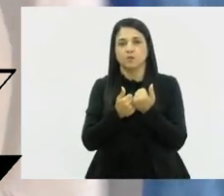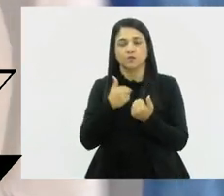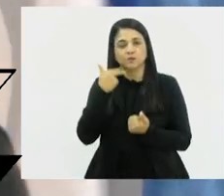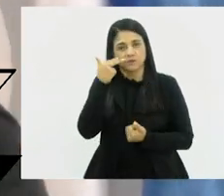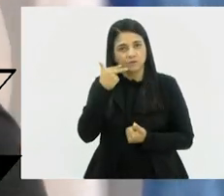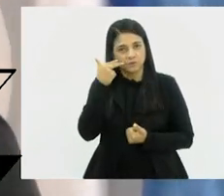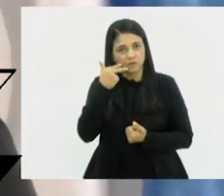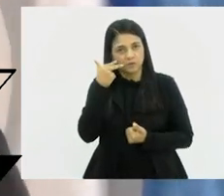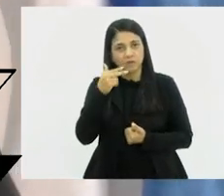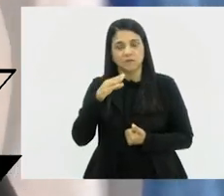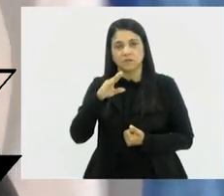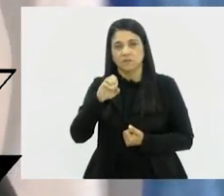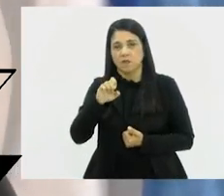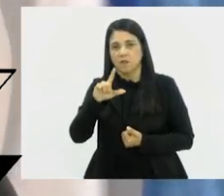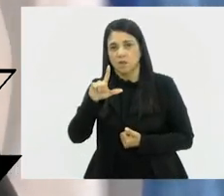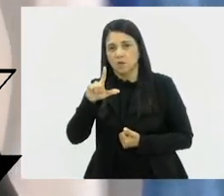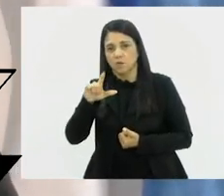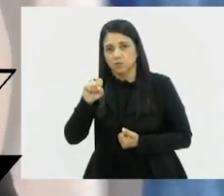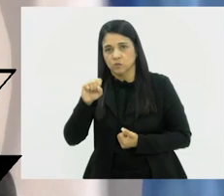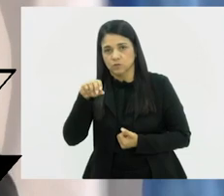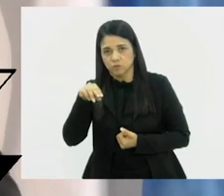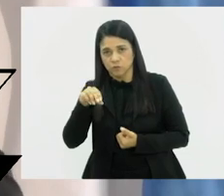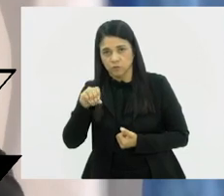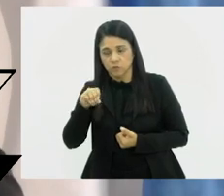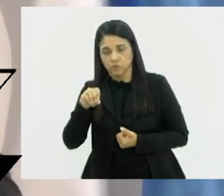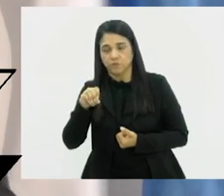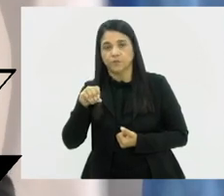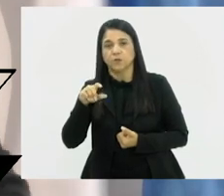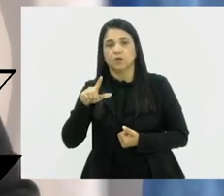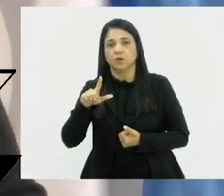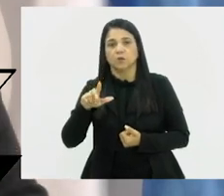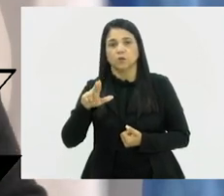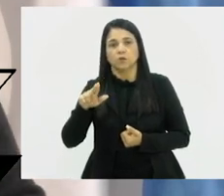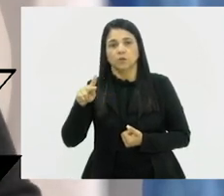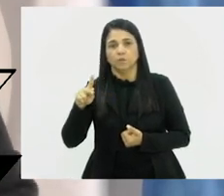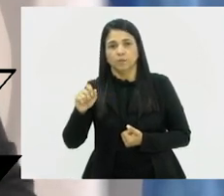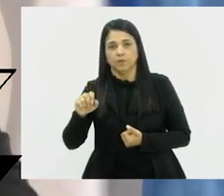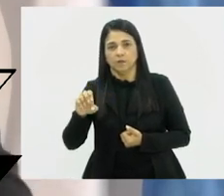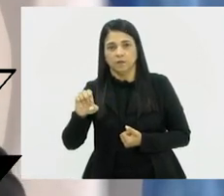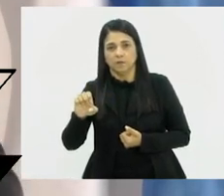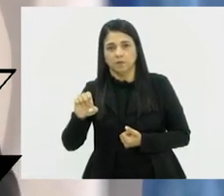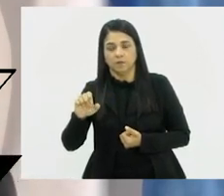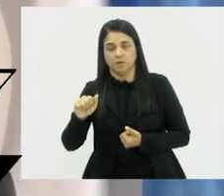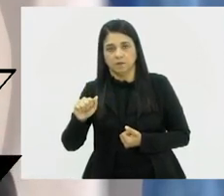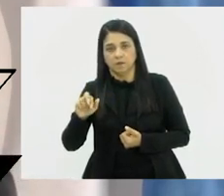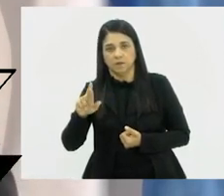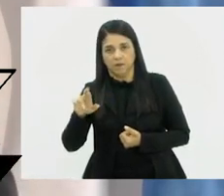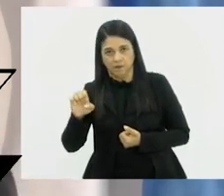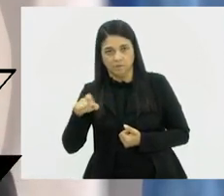vereador Celso Luparelli. Certamente será motivo de homenagens amanhã no plenário.